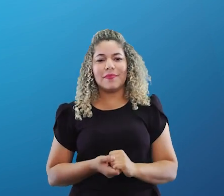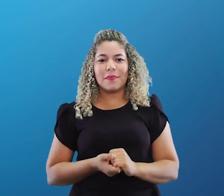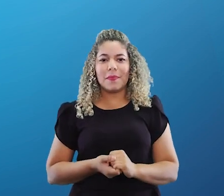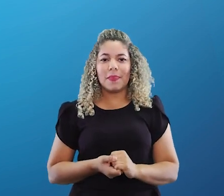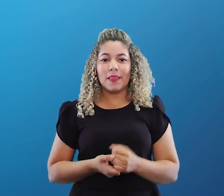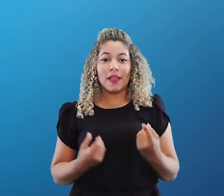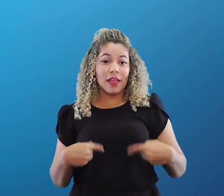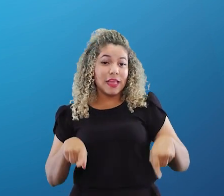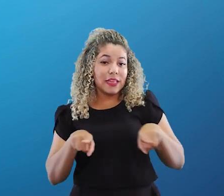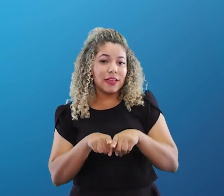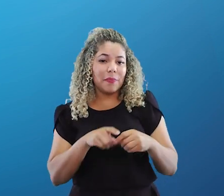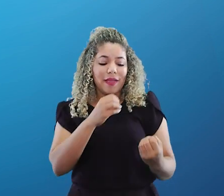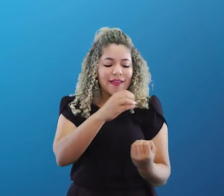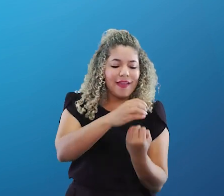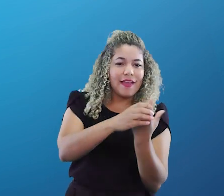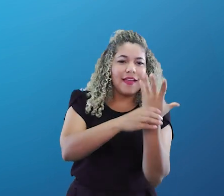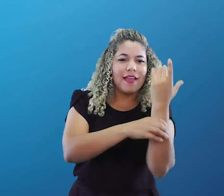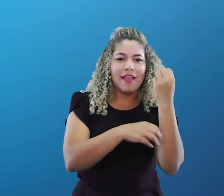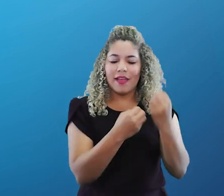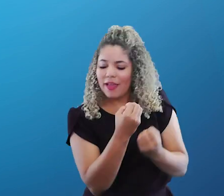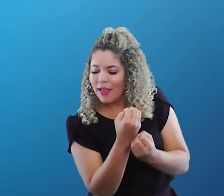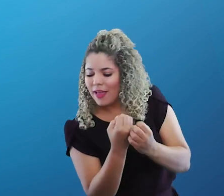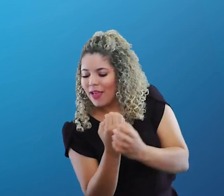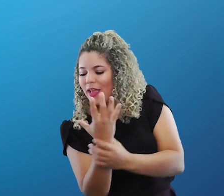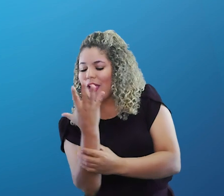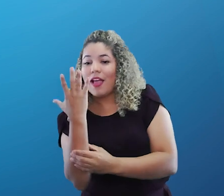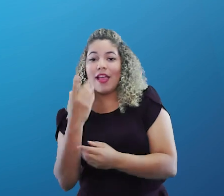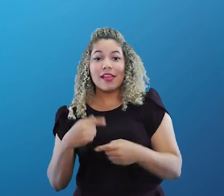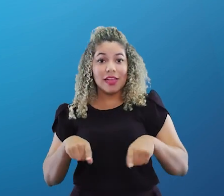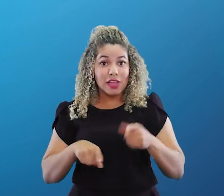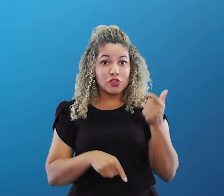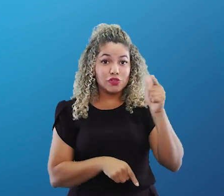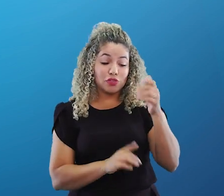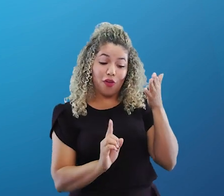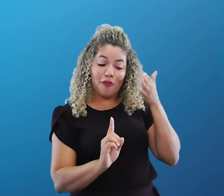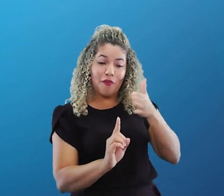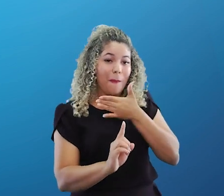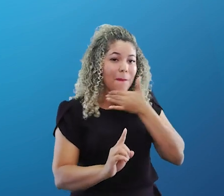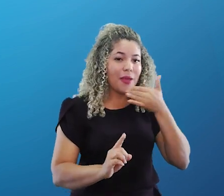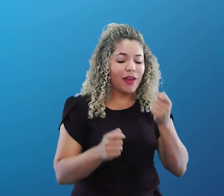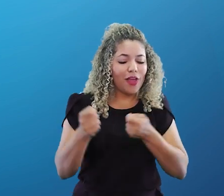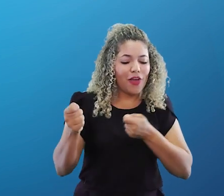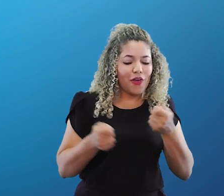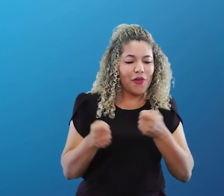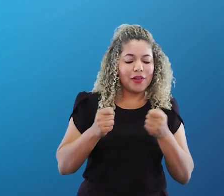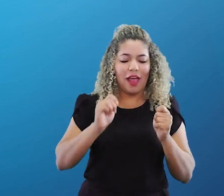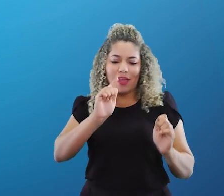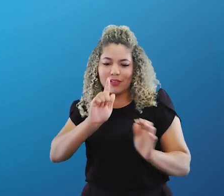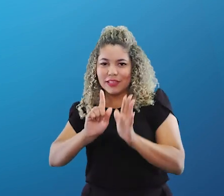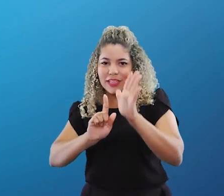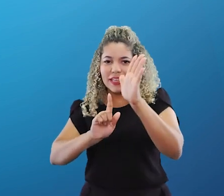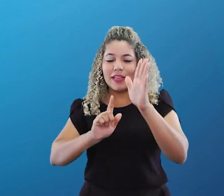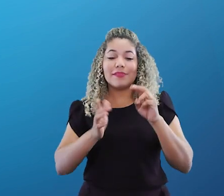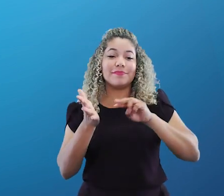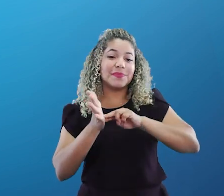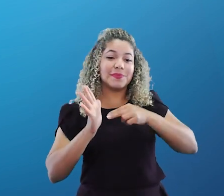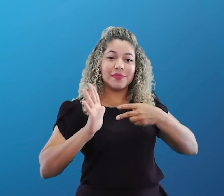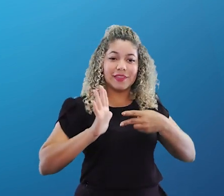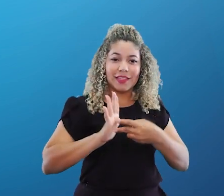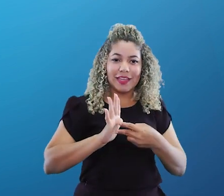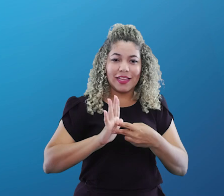E o reflorestamento? O reflorestamento é um mecanismo de ação direto para o controle dessas emissões, ou seja,